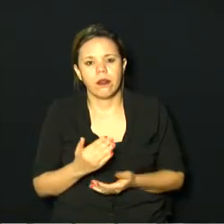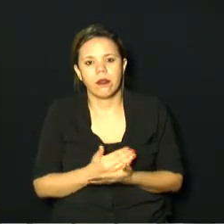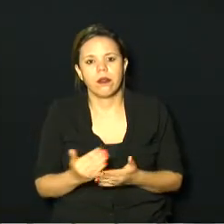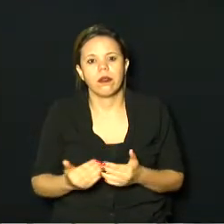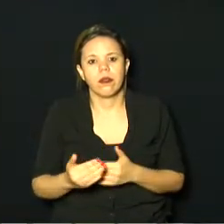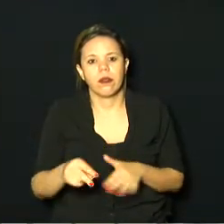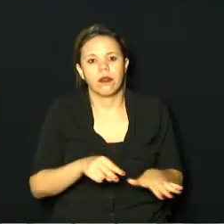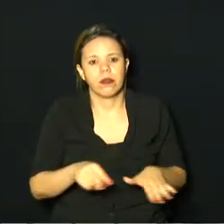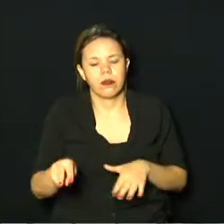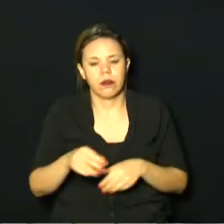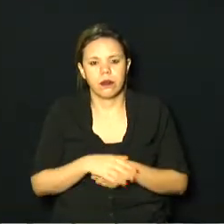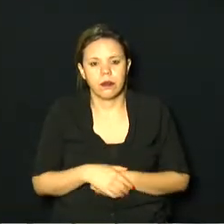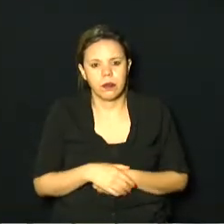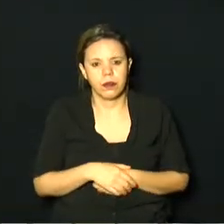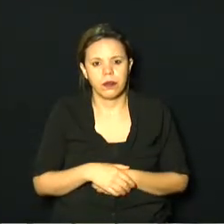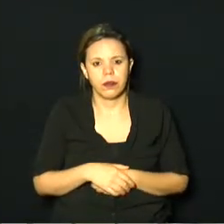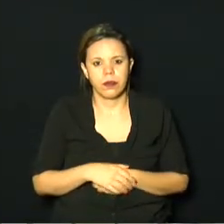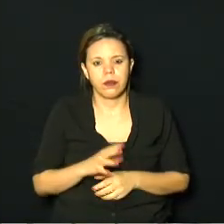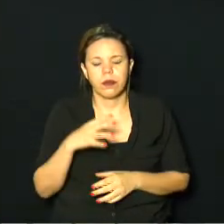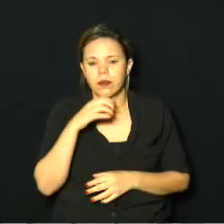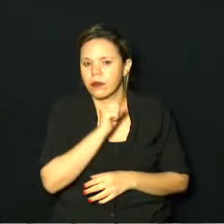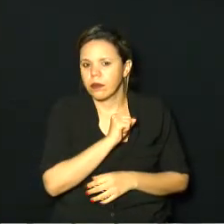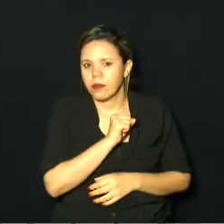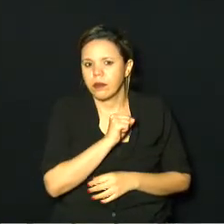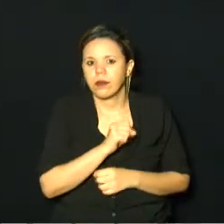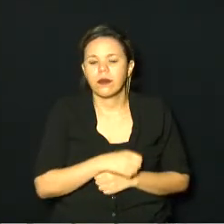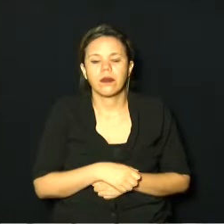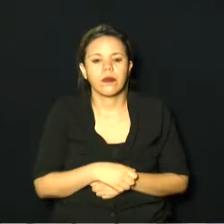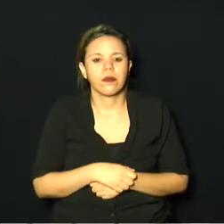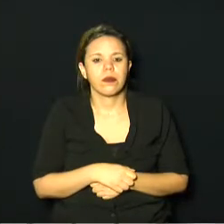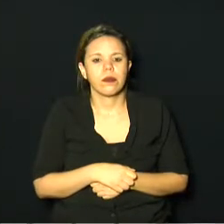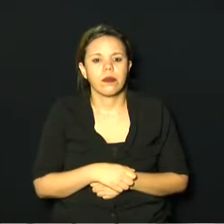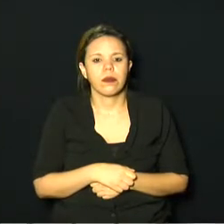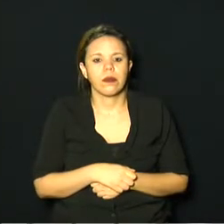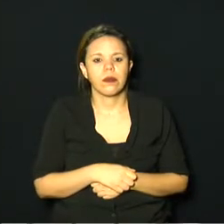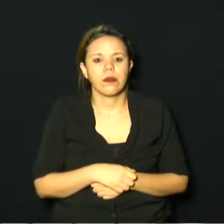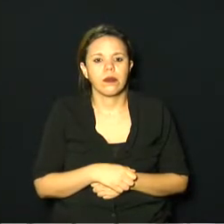semana, formular muito rapidamente